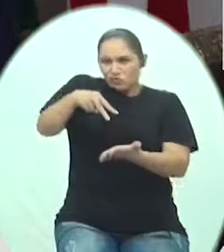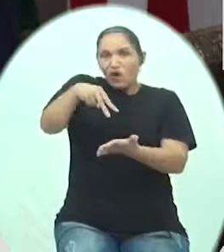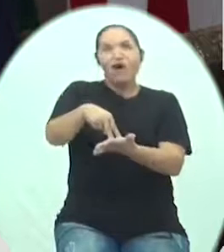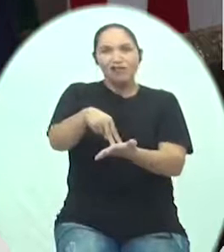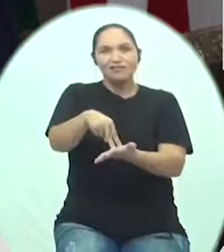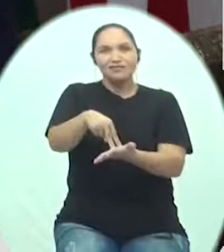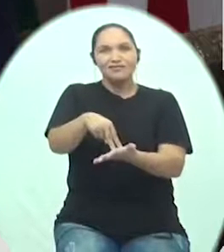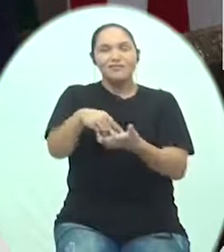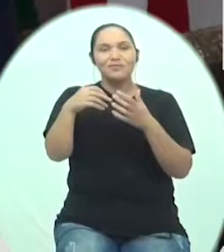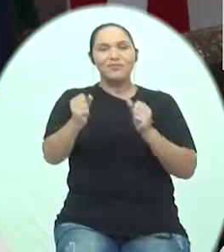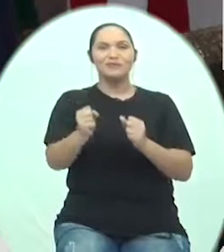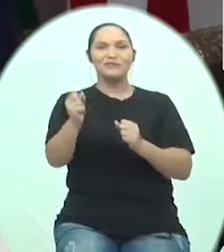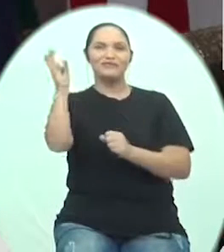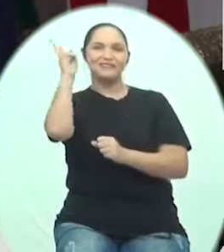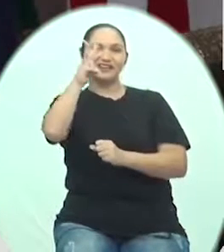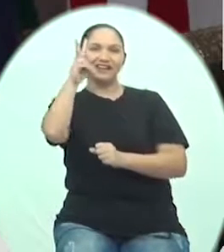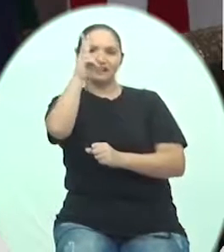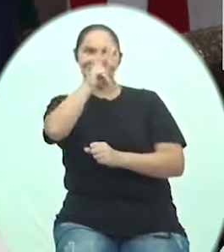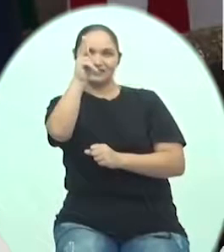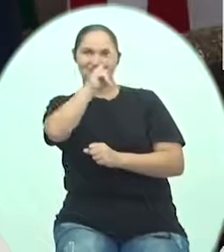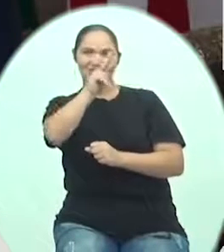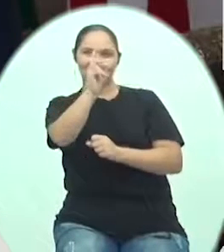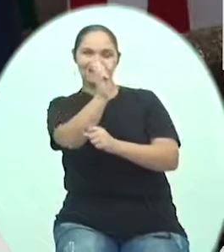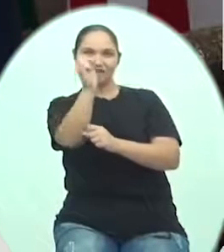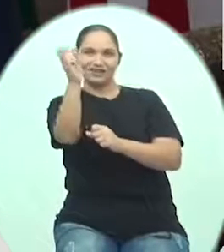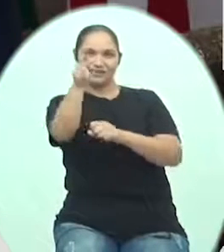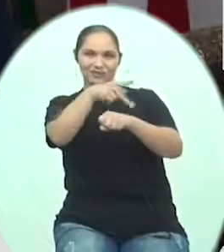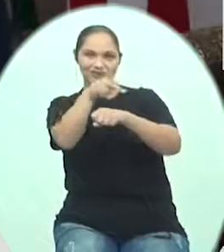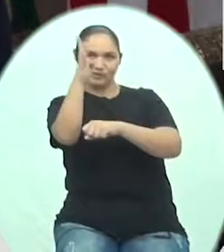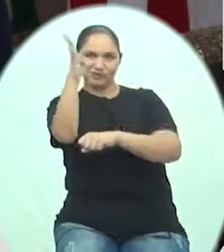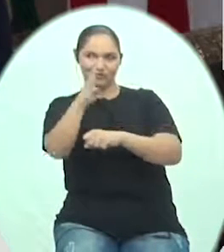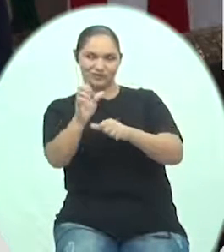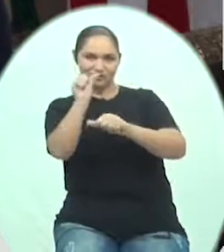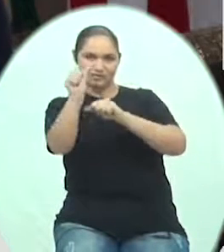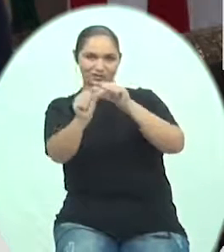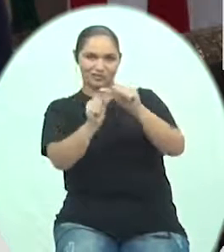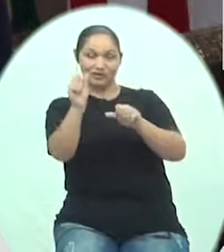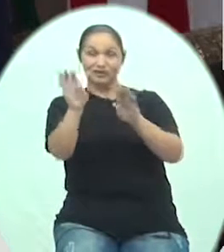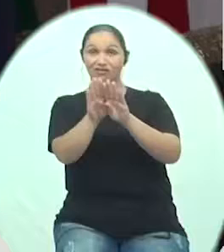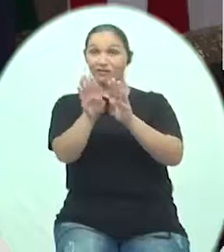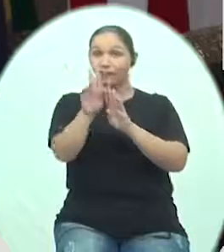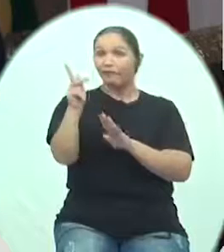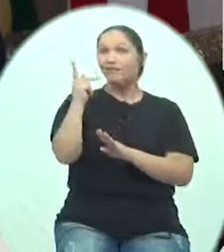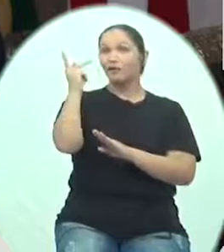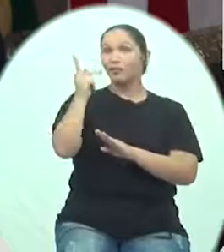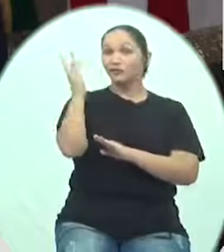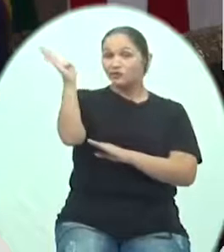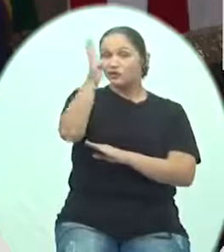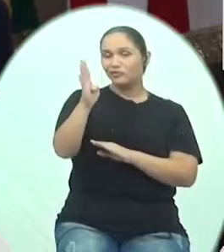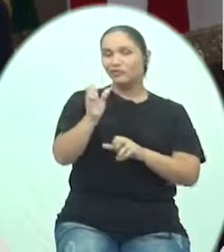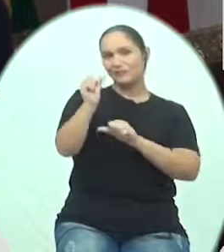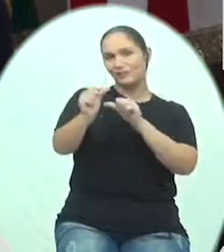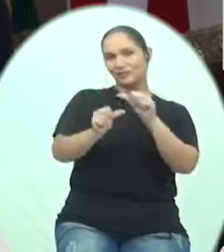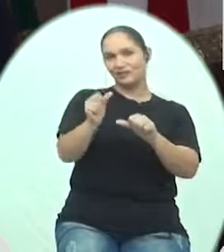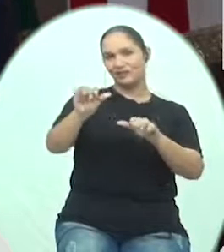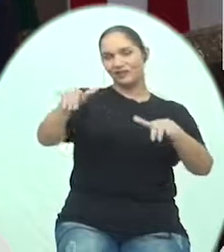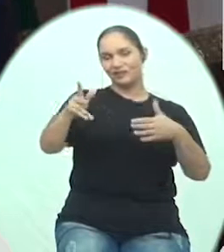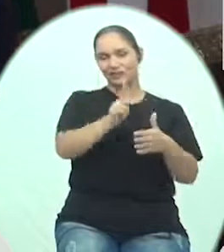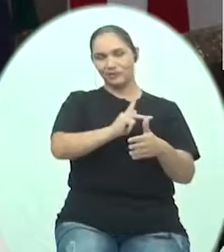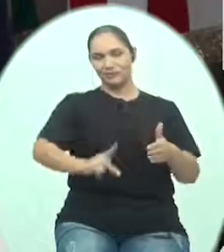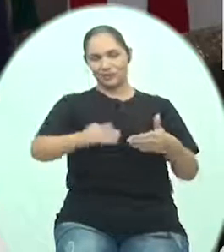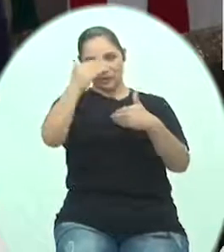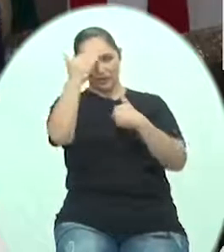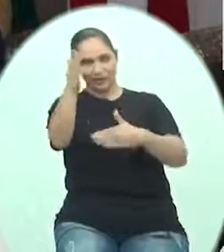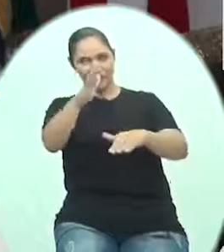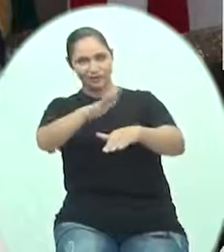a história do nosso país para mudar a história da política também da nossa nação é isso senhor presidente agradeço seu tempo